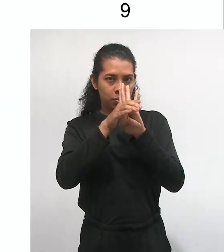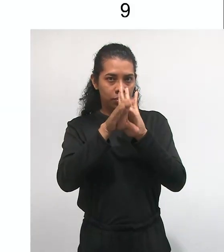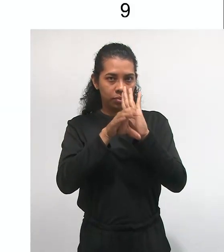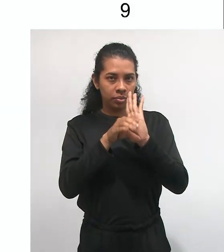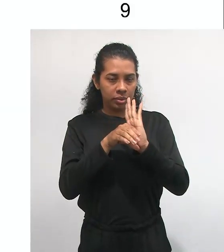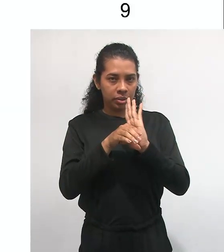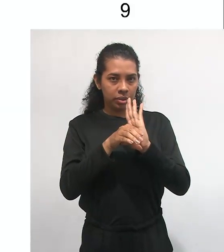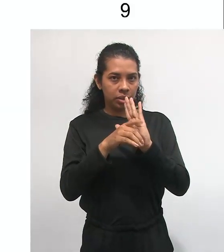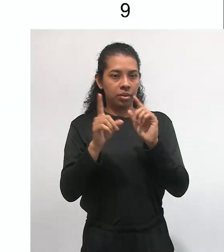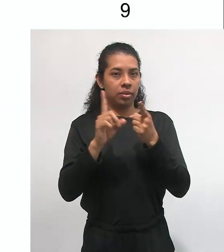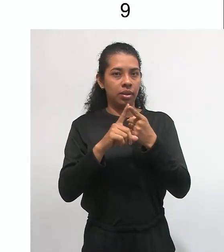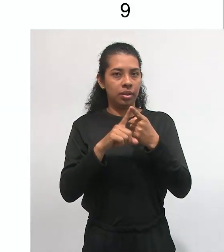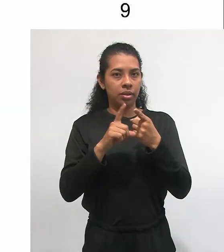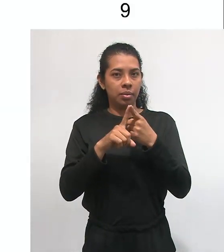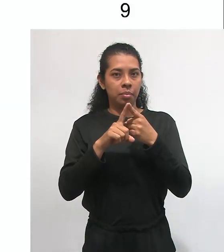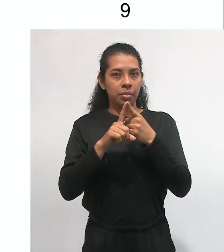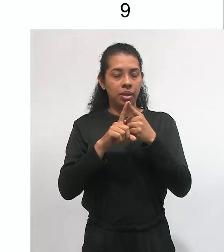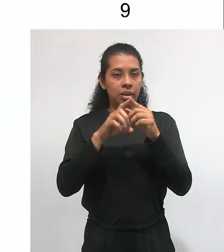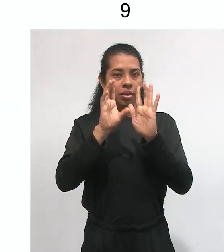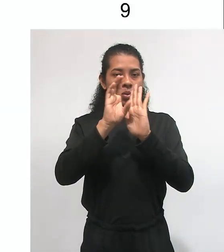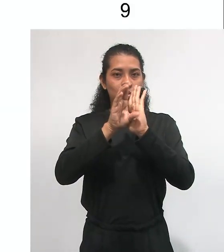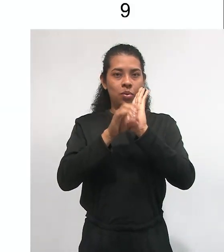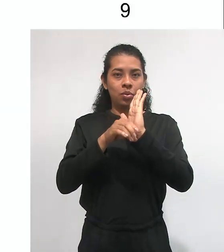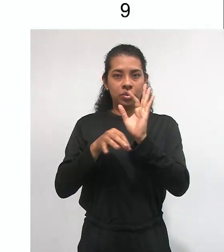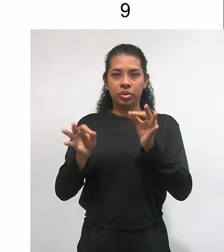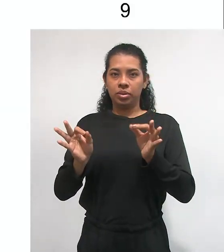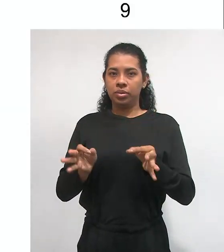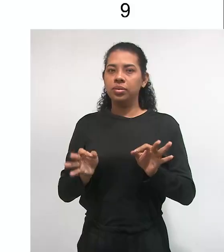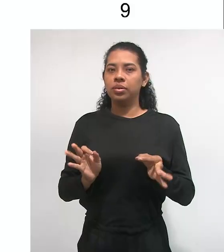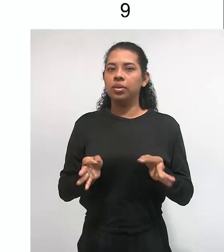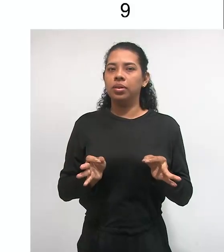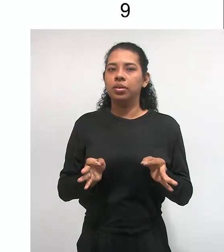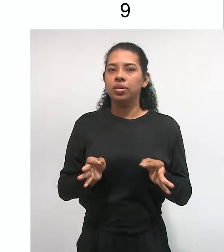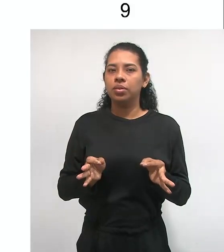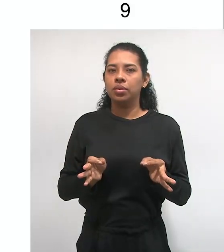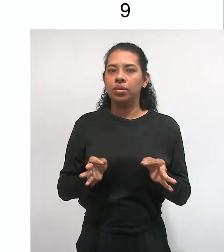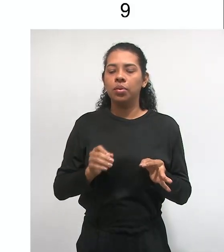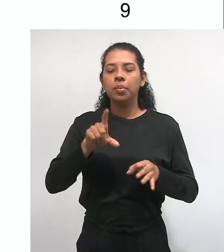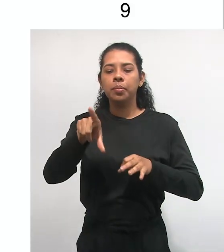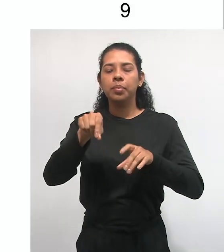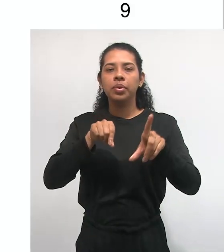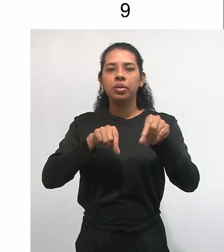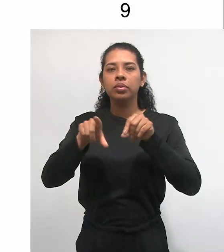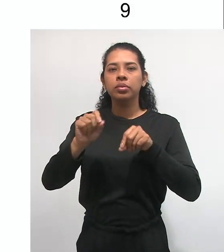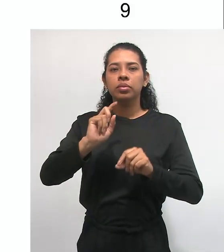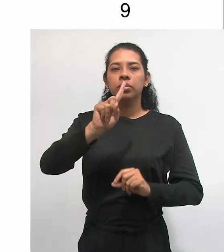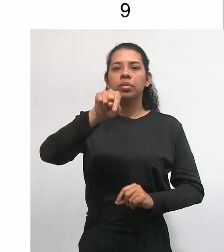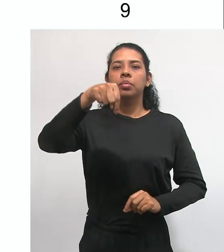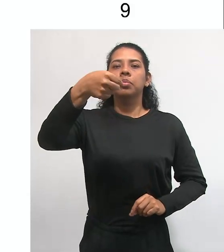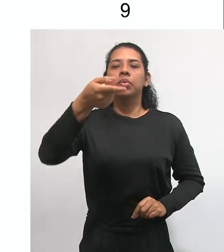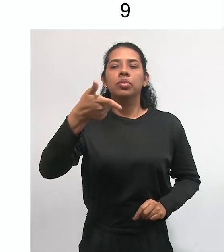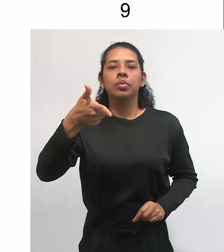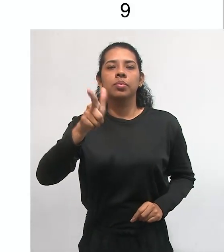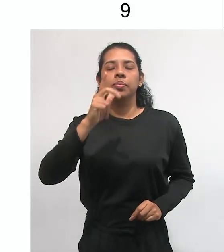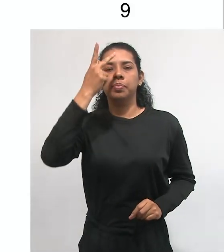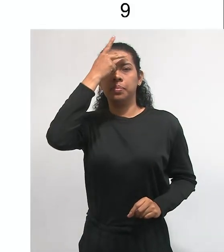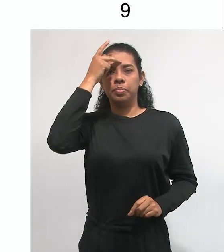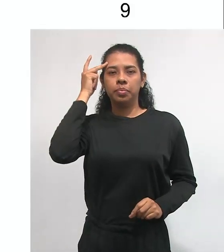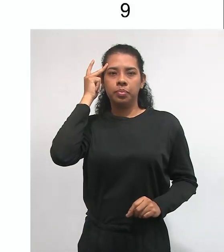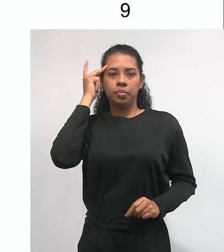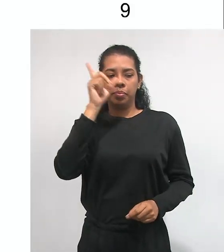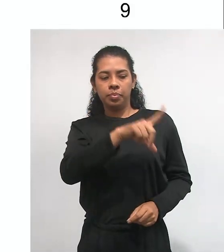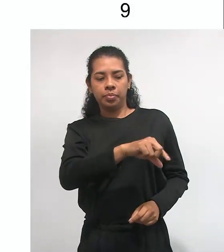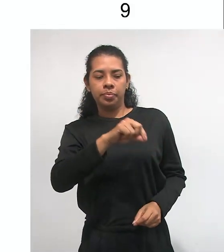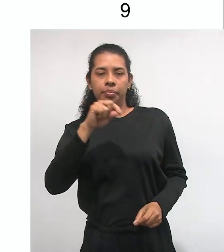qual o conceito correto, porque as cartas voltarão para o monte a serem escolhidas novamente por outros jogadores.